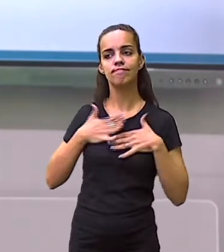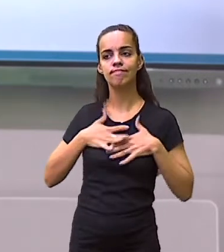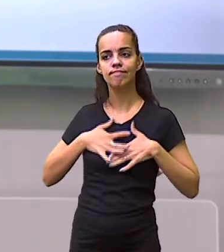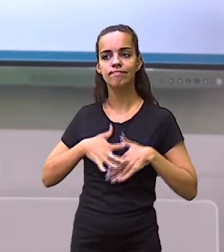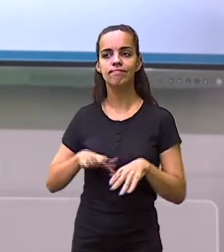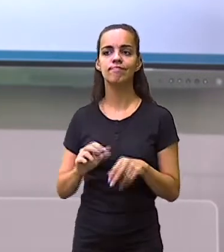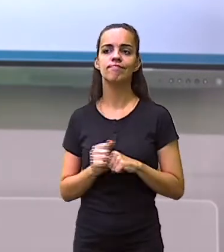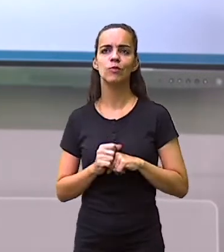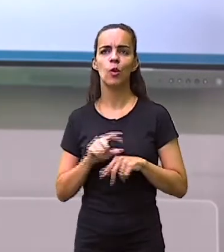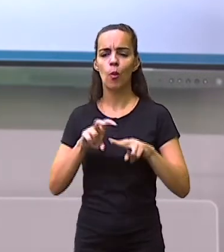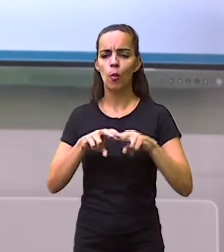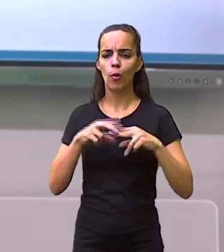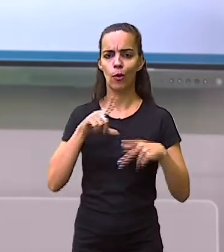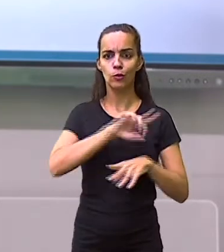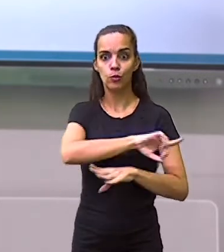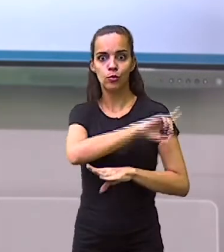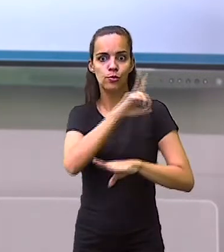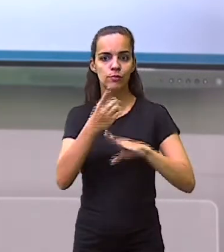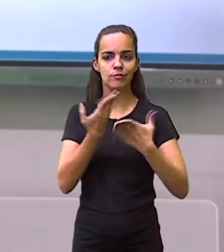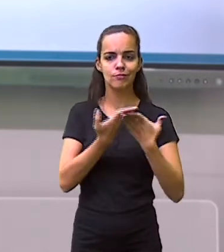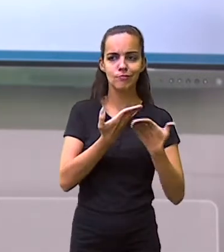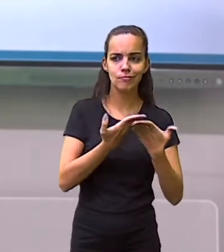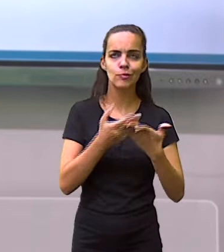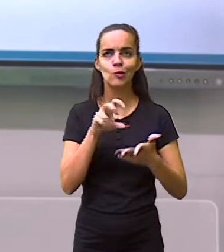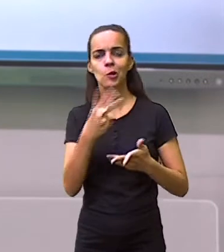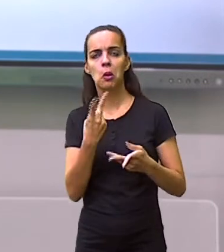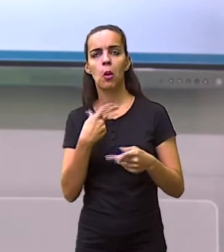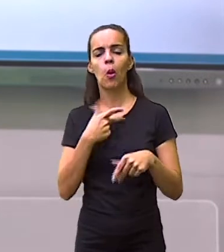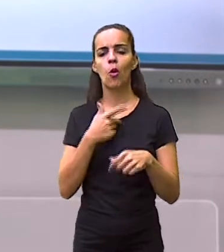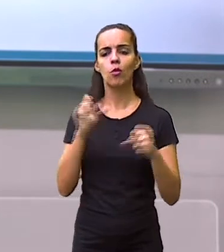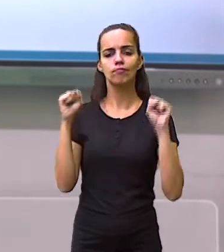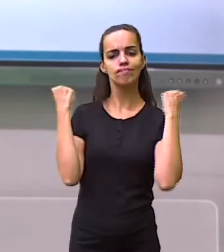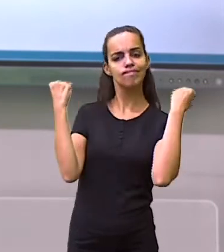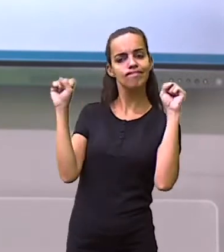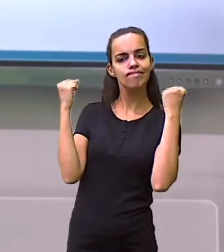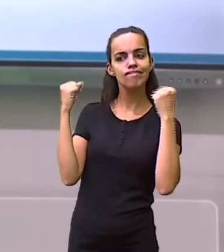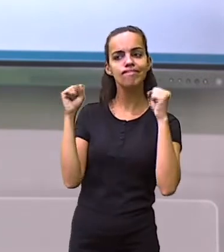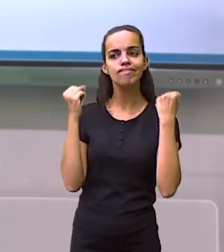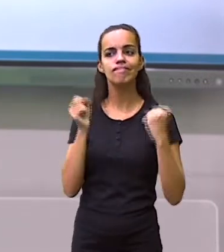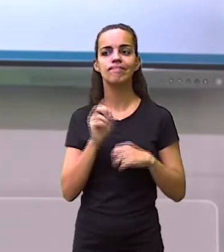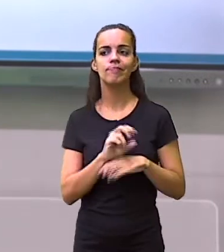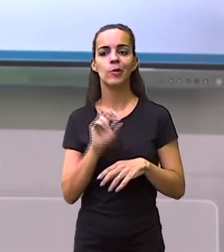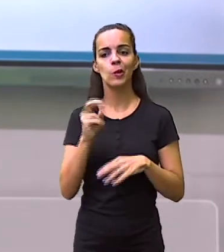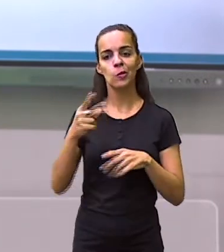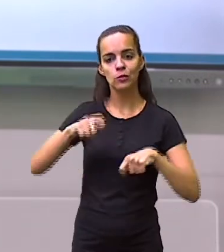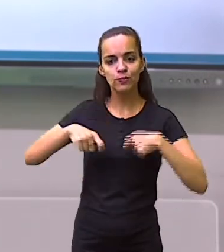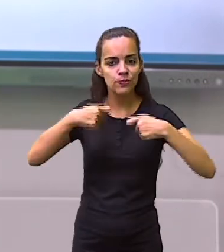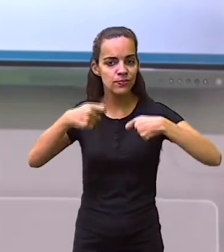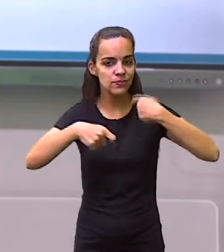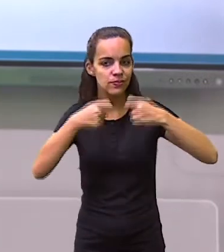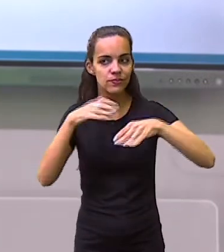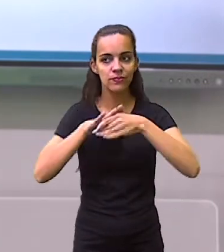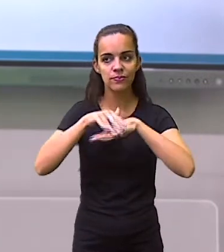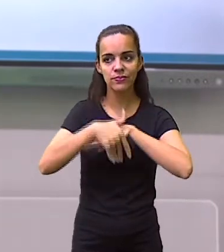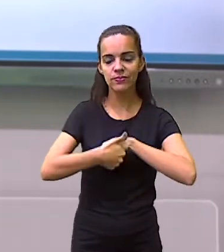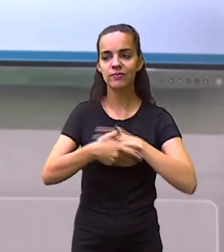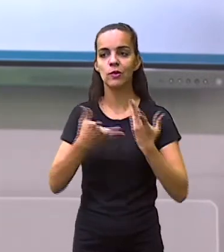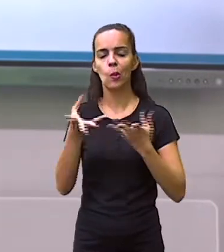ou de estudo, de realizar atividades físicas, de jantar, de